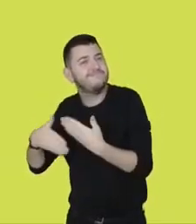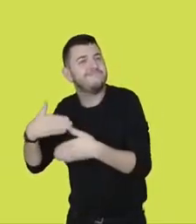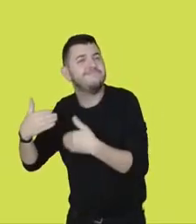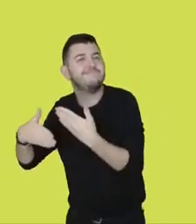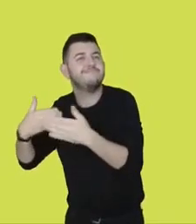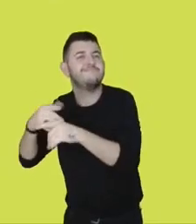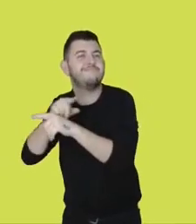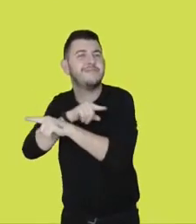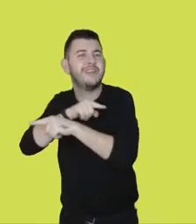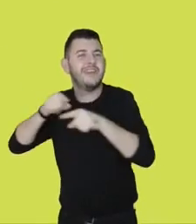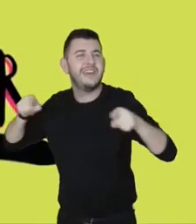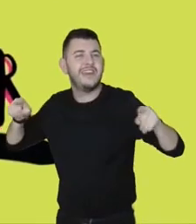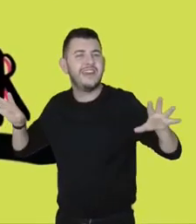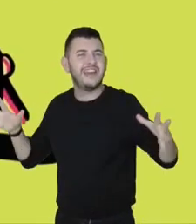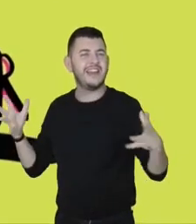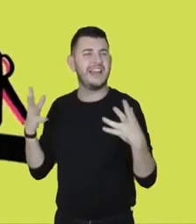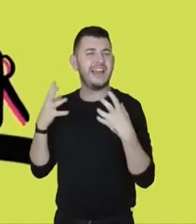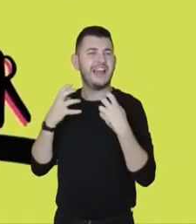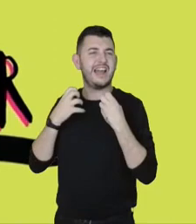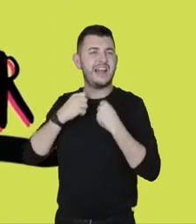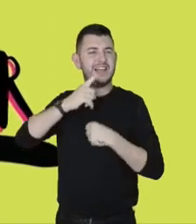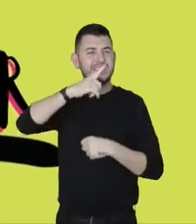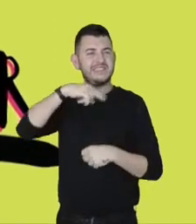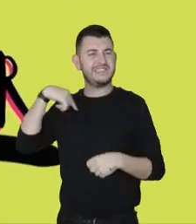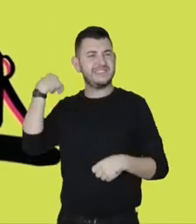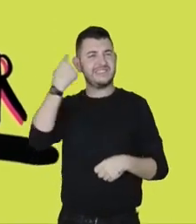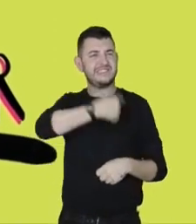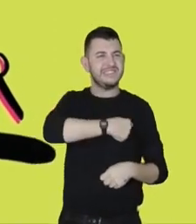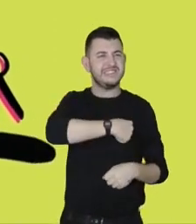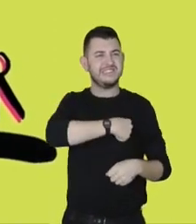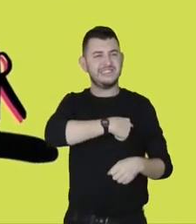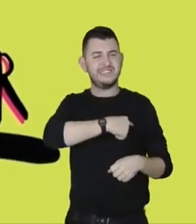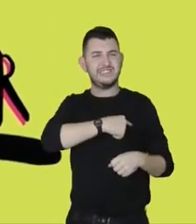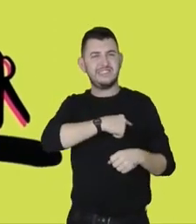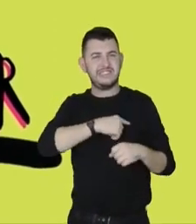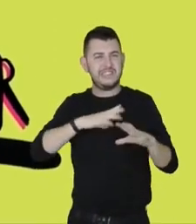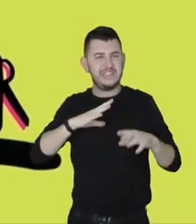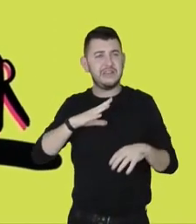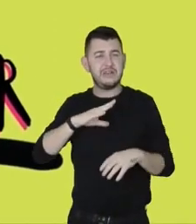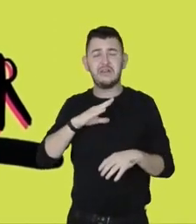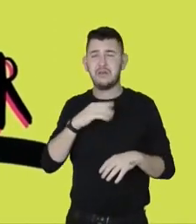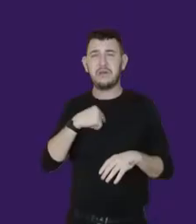Não vão mais conseguir me anular, me calar.